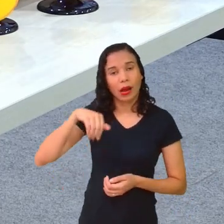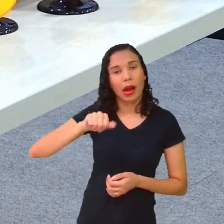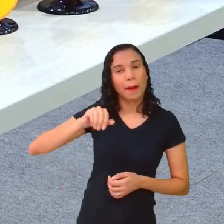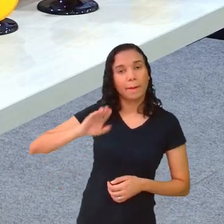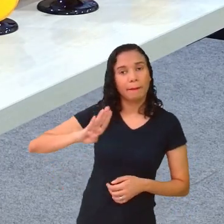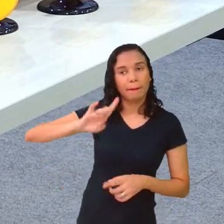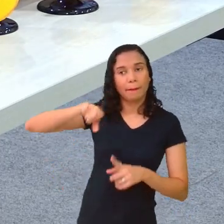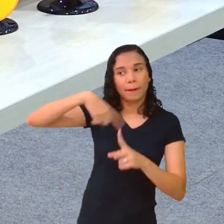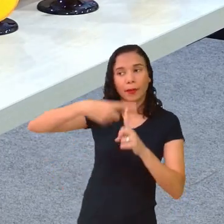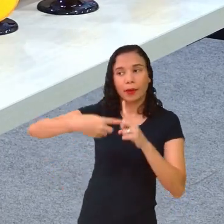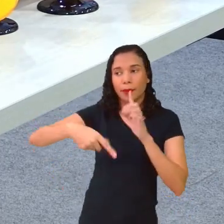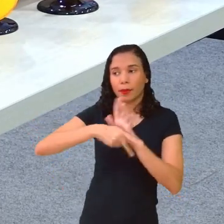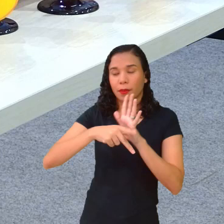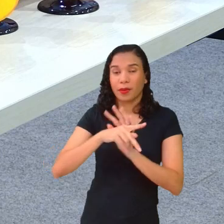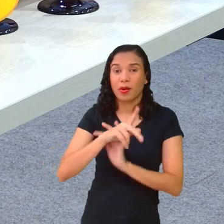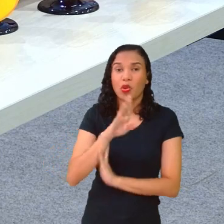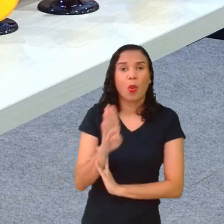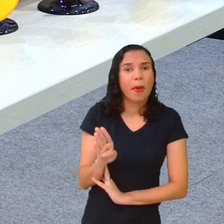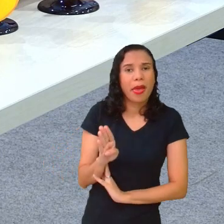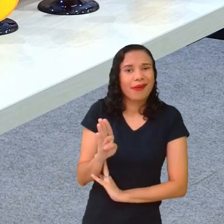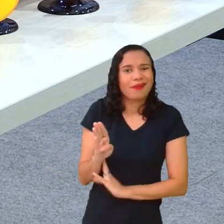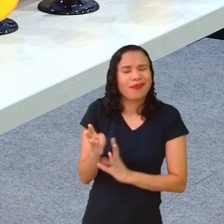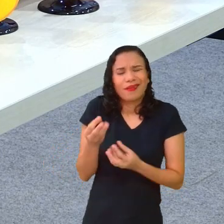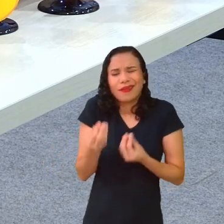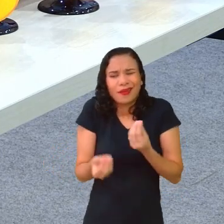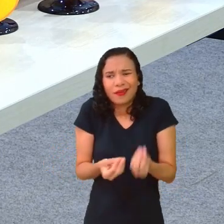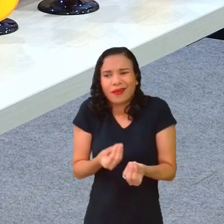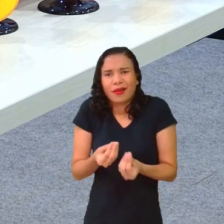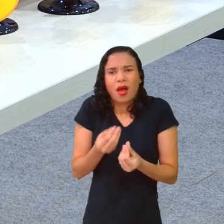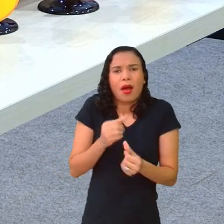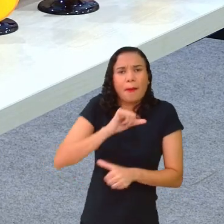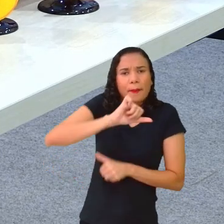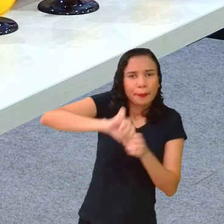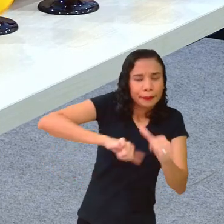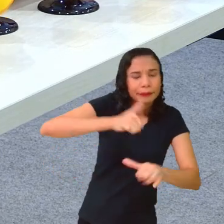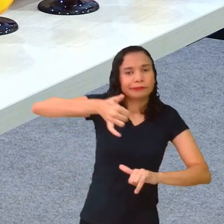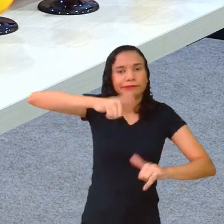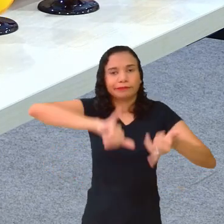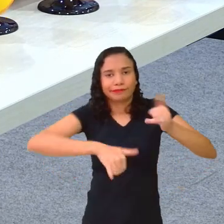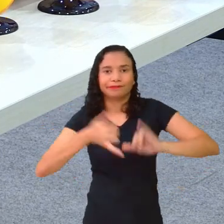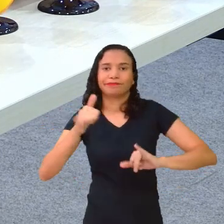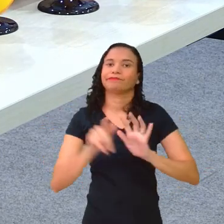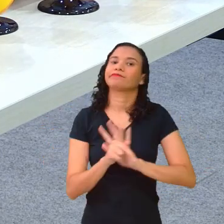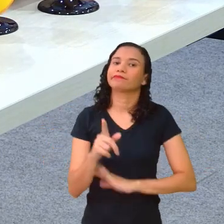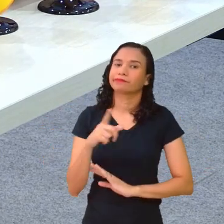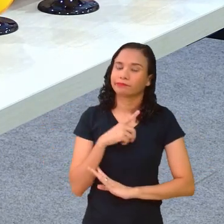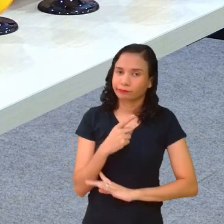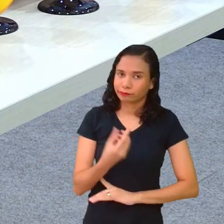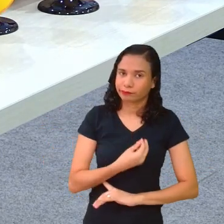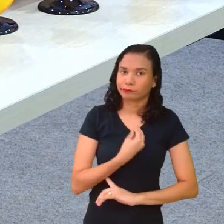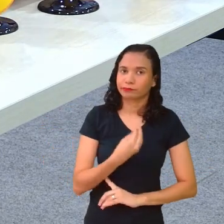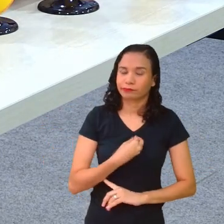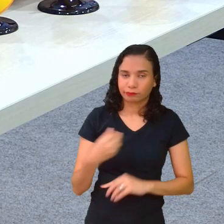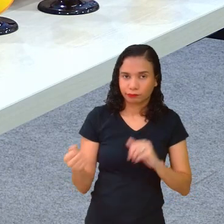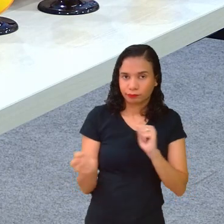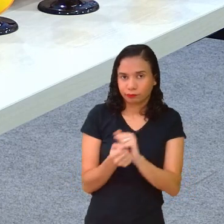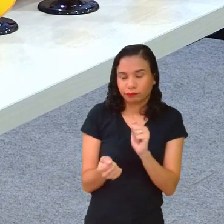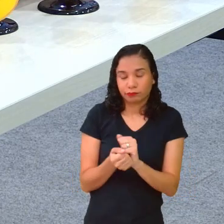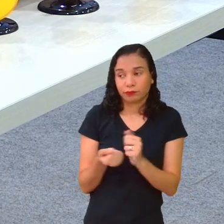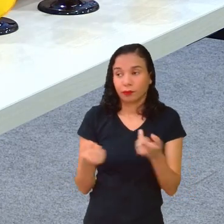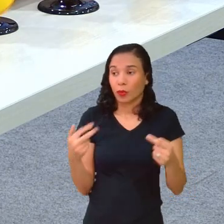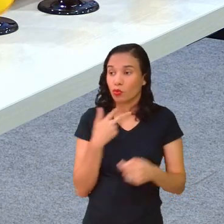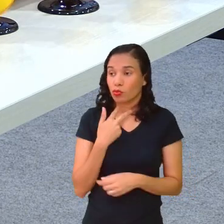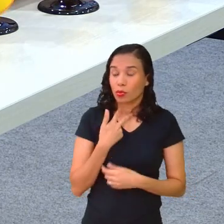AB positivo e colocar no B positivo, porque vai a questão aí do A junto. Não posso